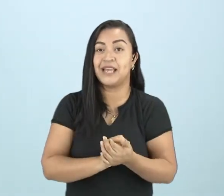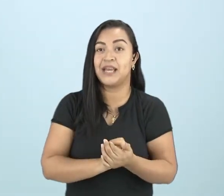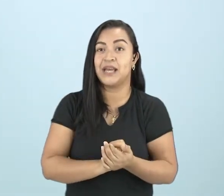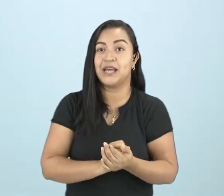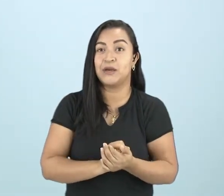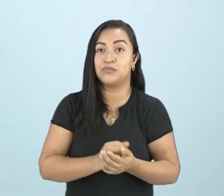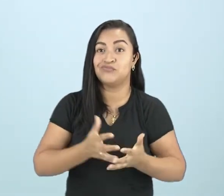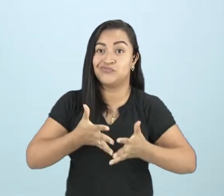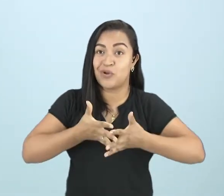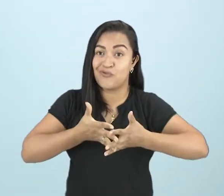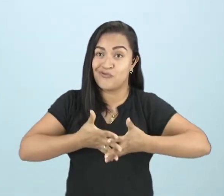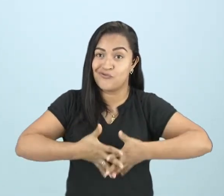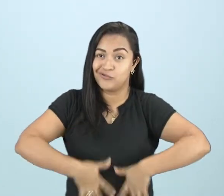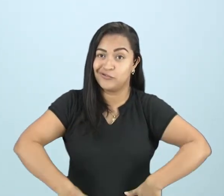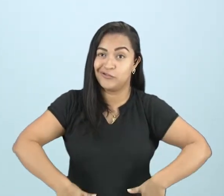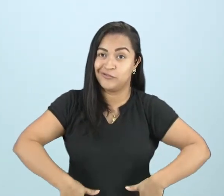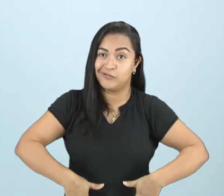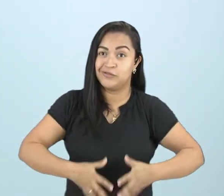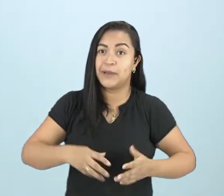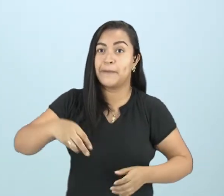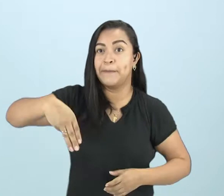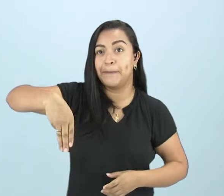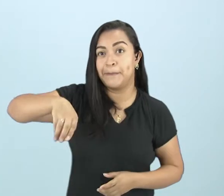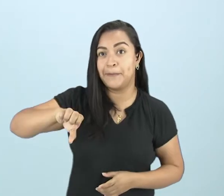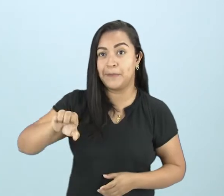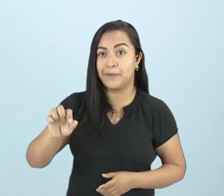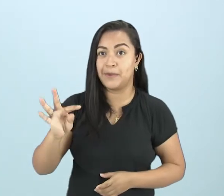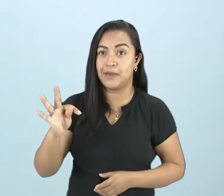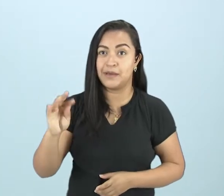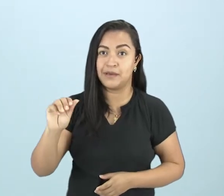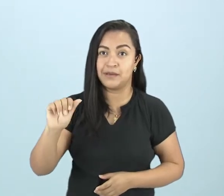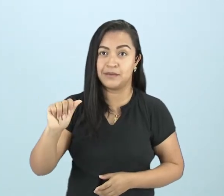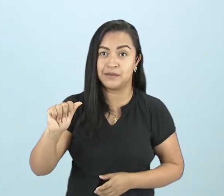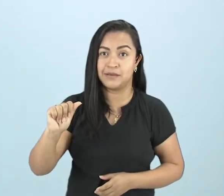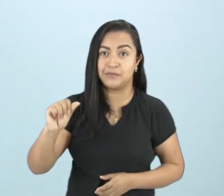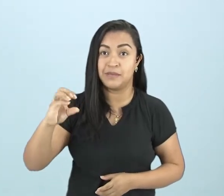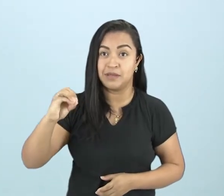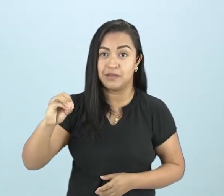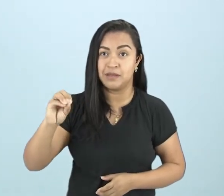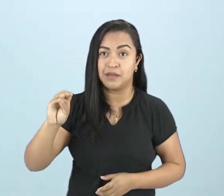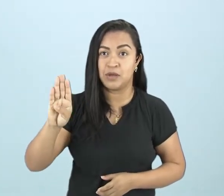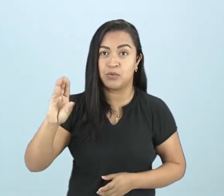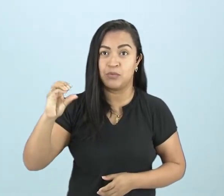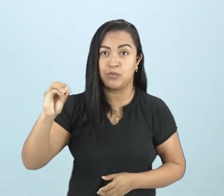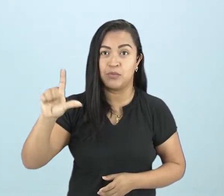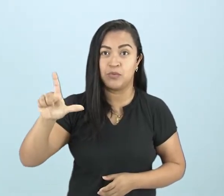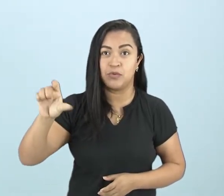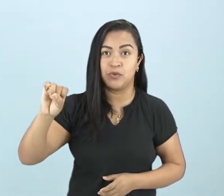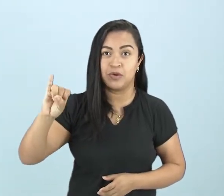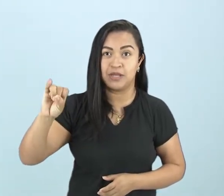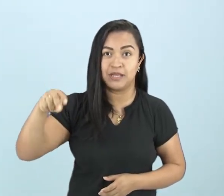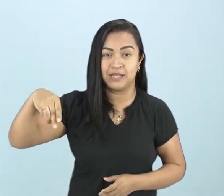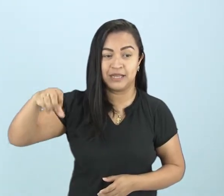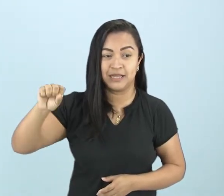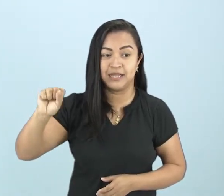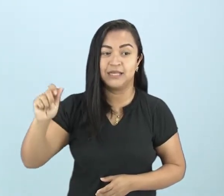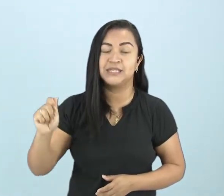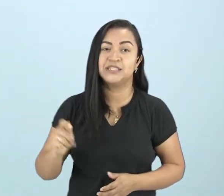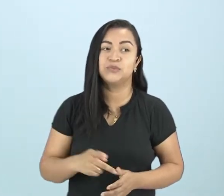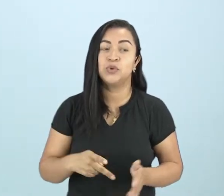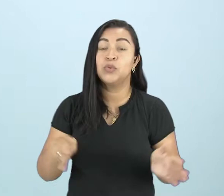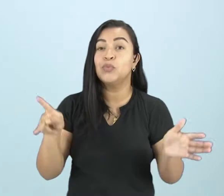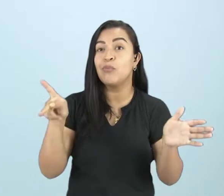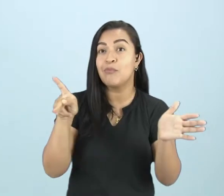ao metabolismo. O que seria isso? Tem um jeito mais fácil de a gente traduzir isso. São probleminhas genéticos